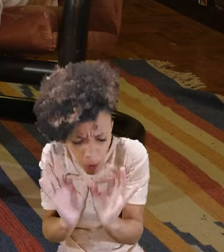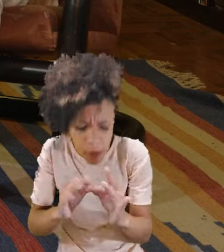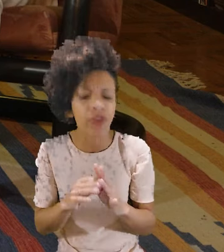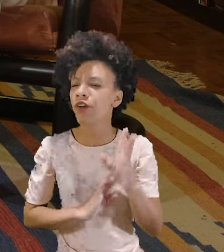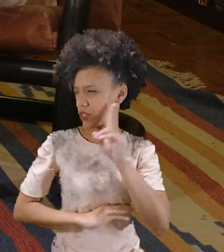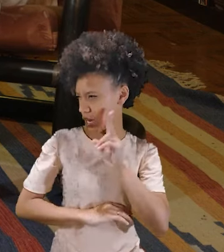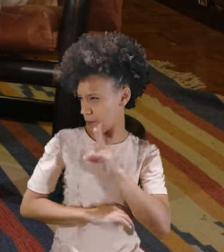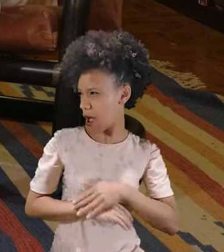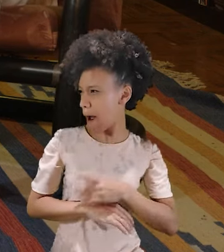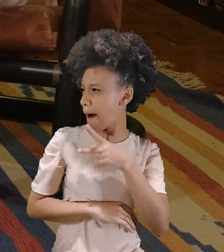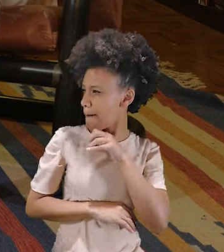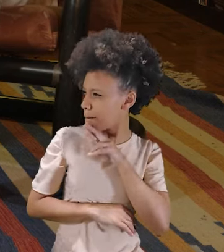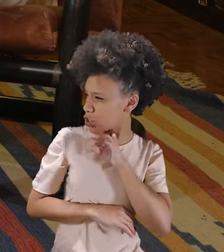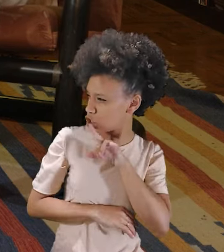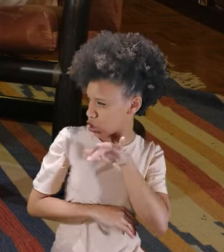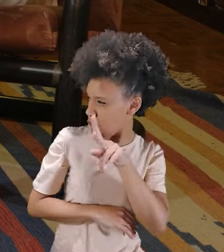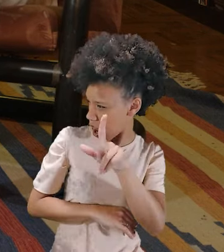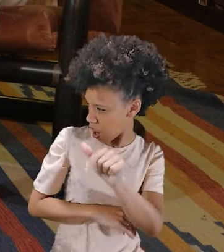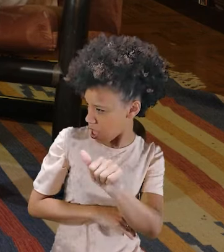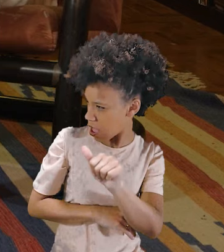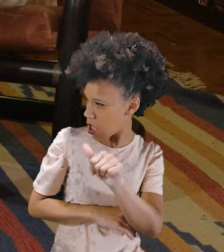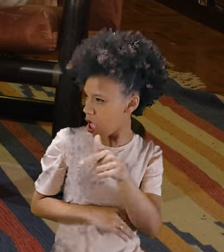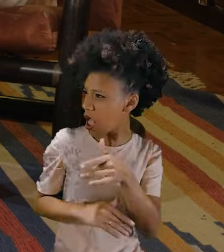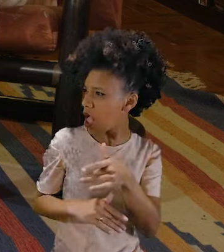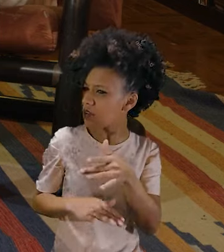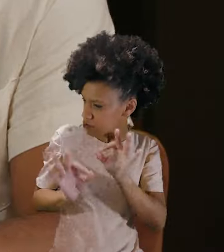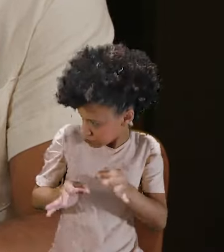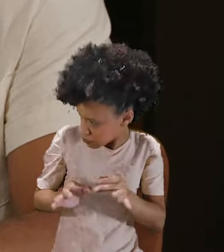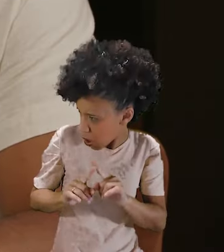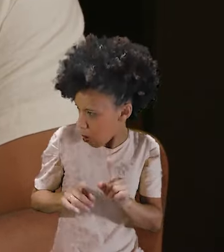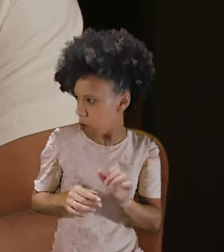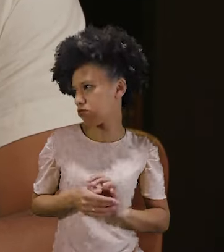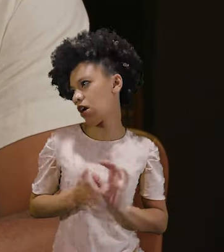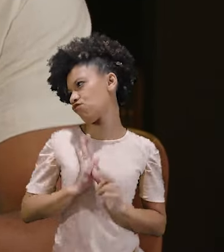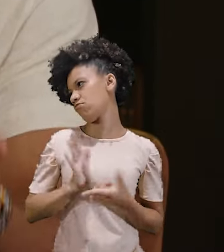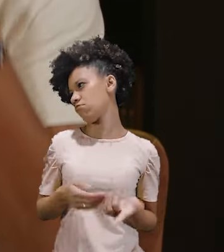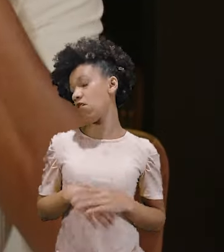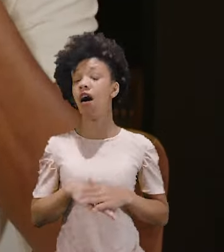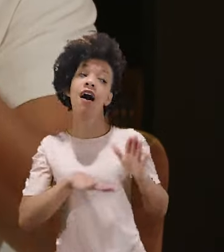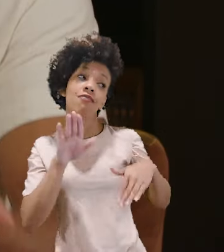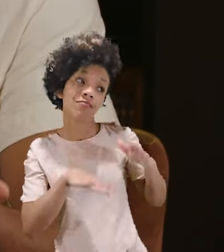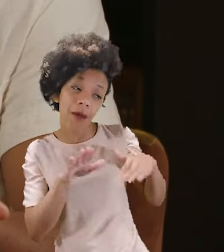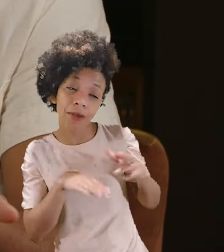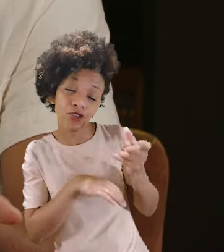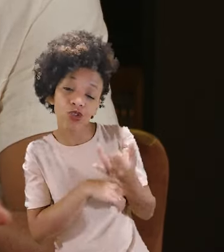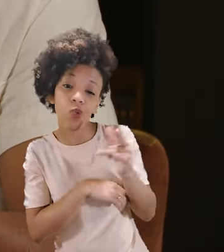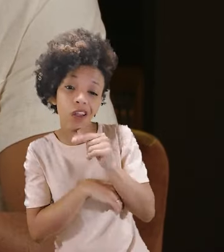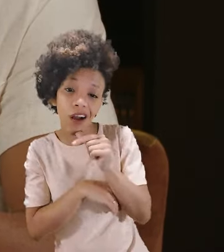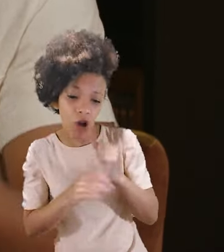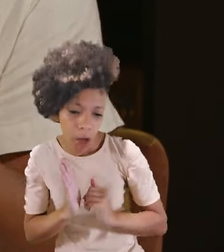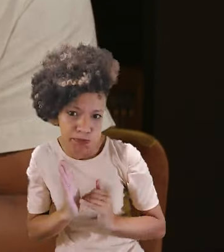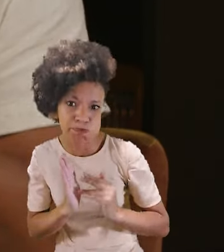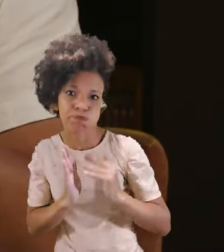abrindo lembra aquelas portinhola que fechava né o realmente é o adianta ou só atrasa afundar não isso Adianta mas é claro depende do quanto